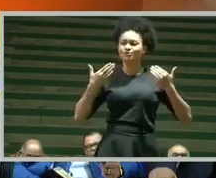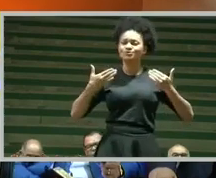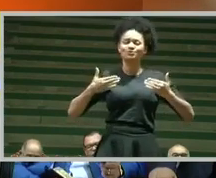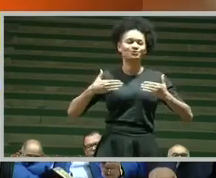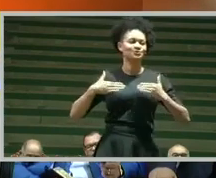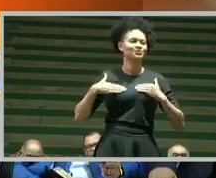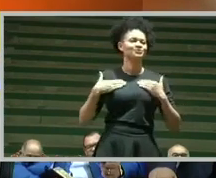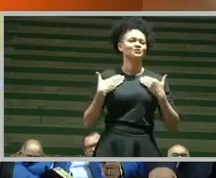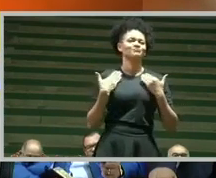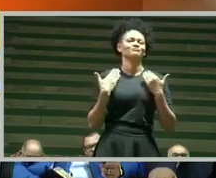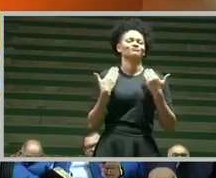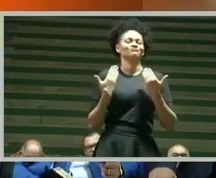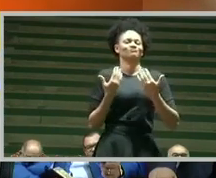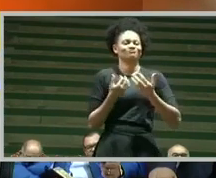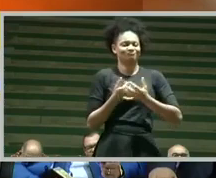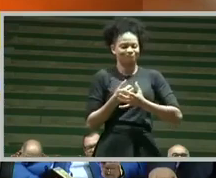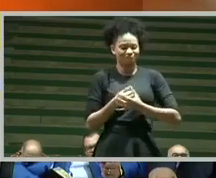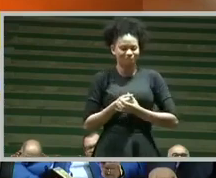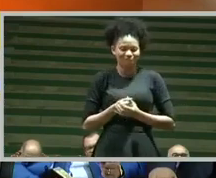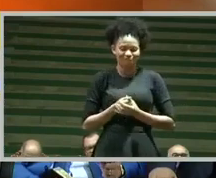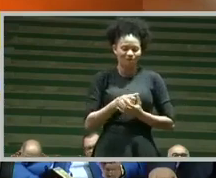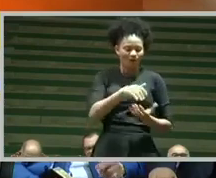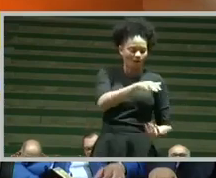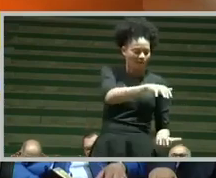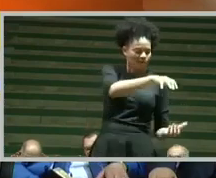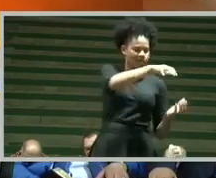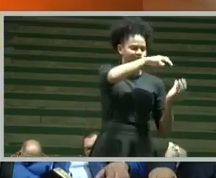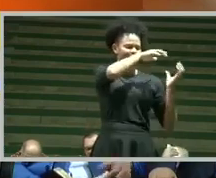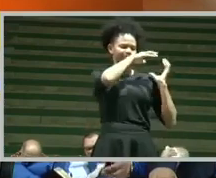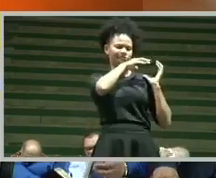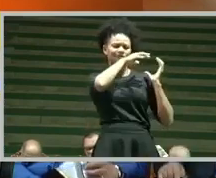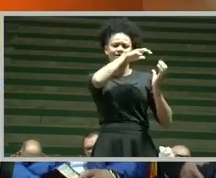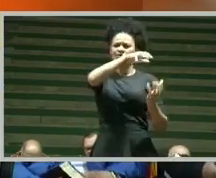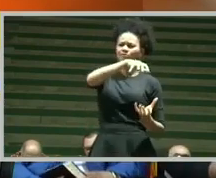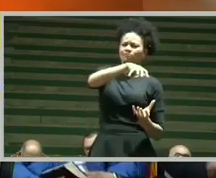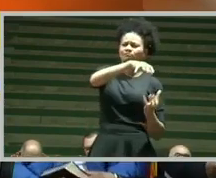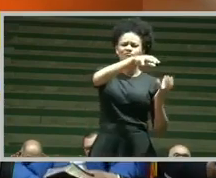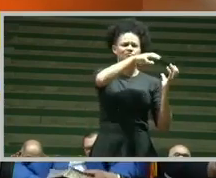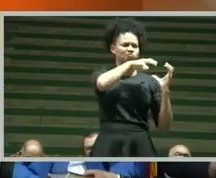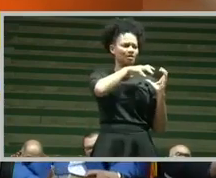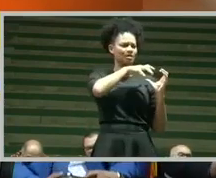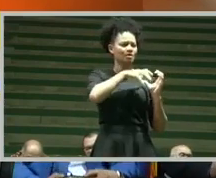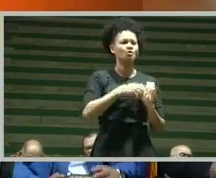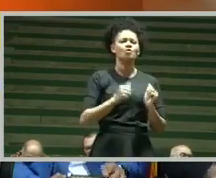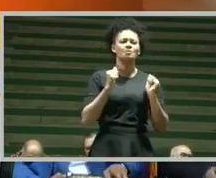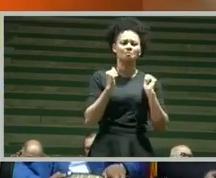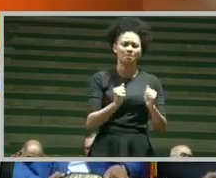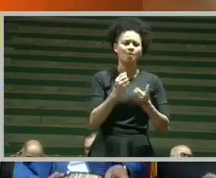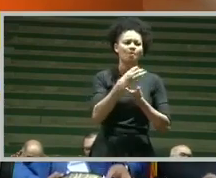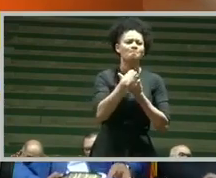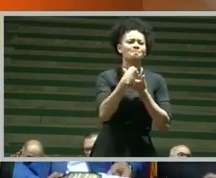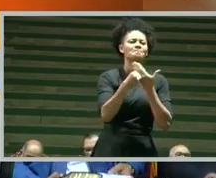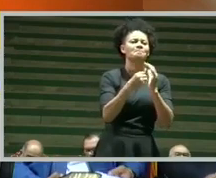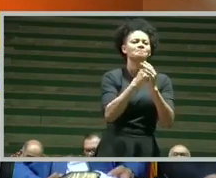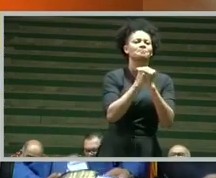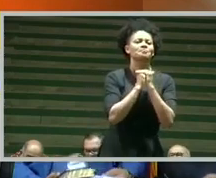consigo os seus molhos. E só os que podem digam